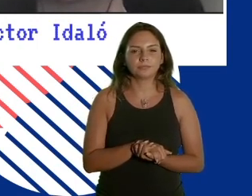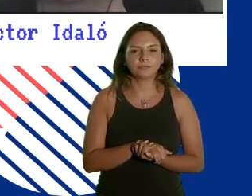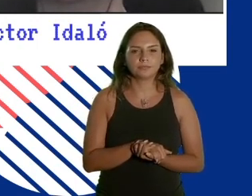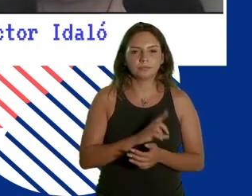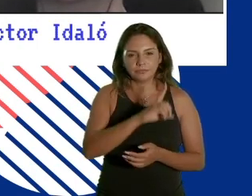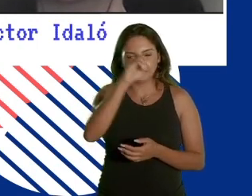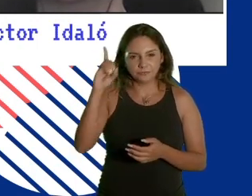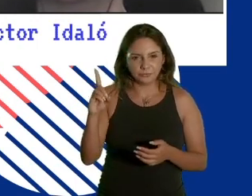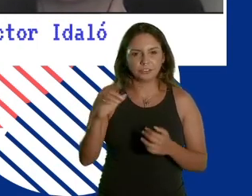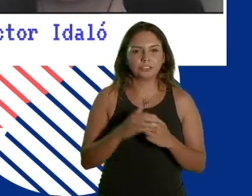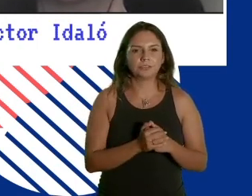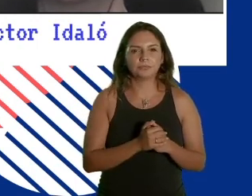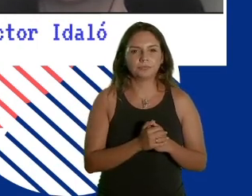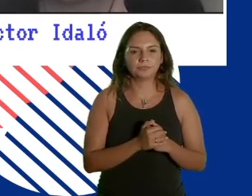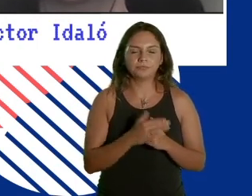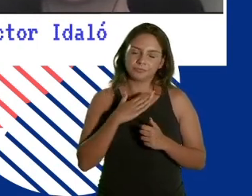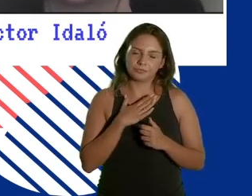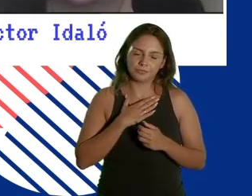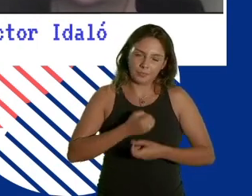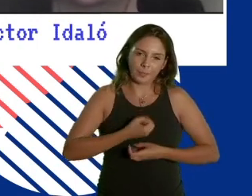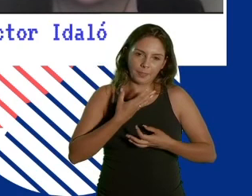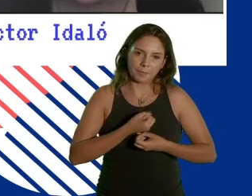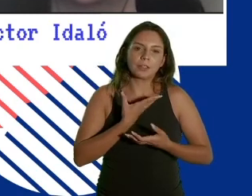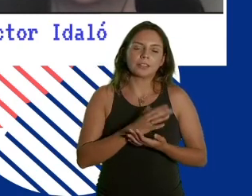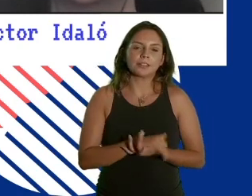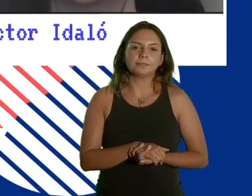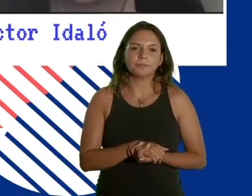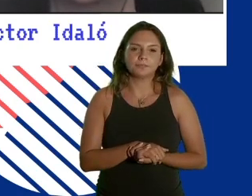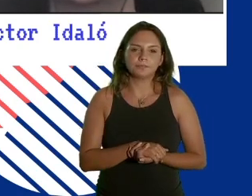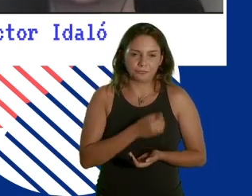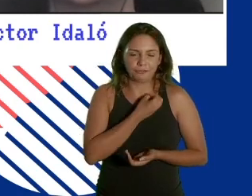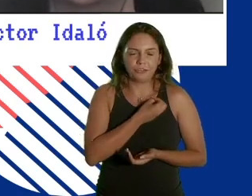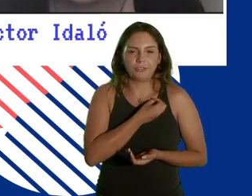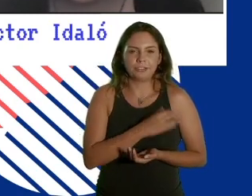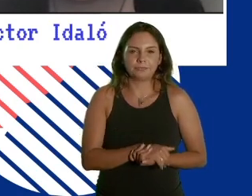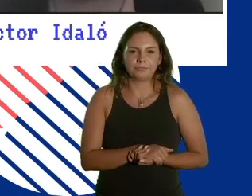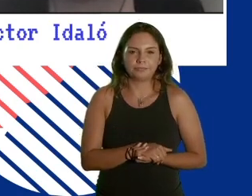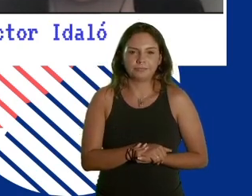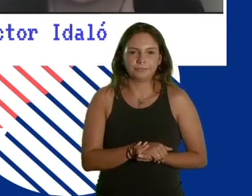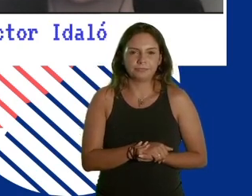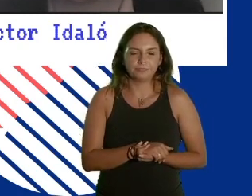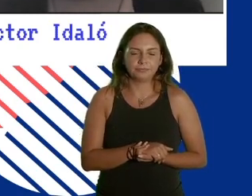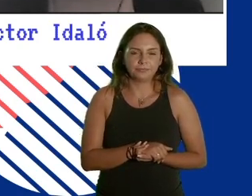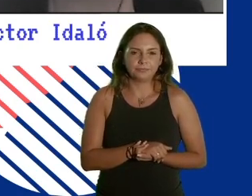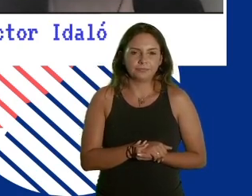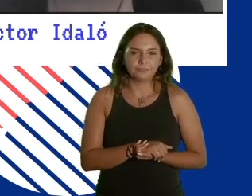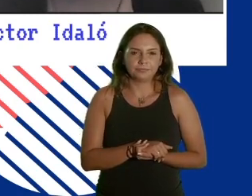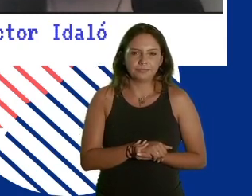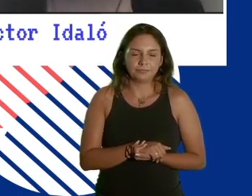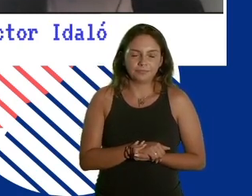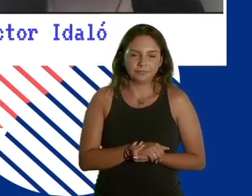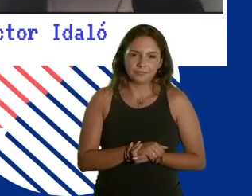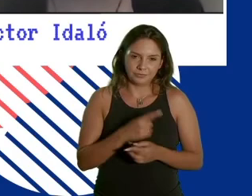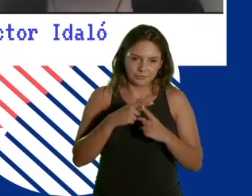nesse dia, com a minha poesia viva, apesar de tantos e